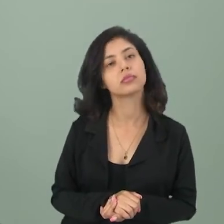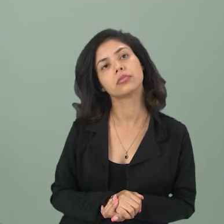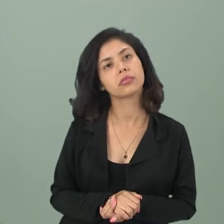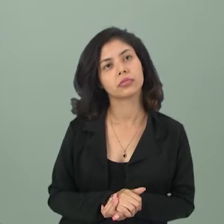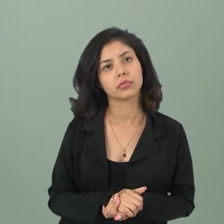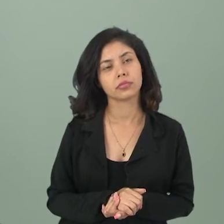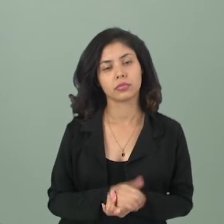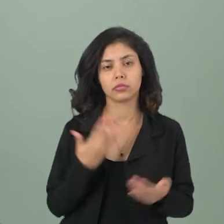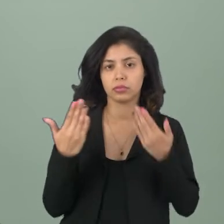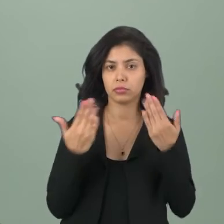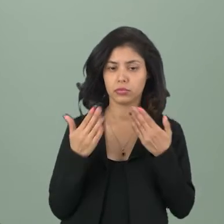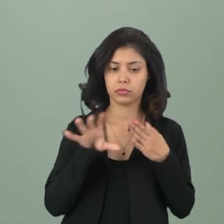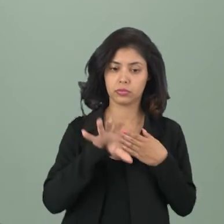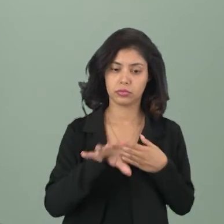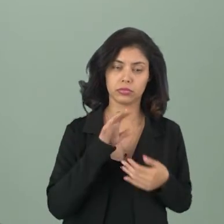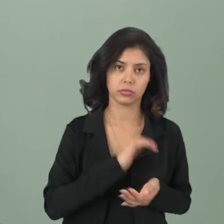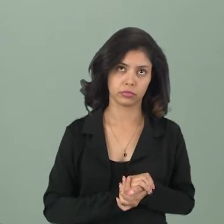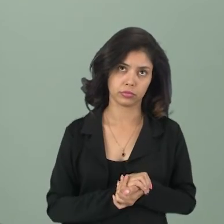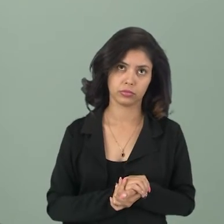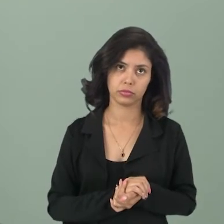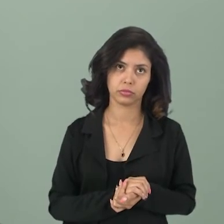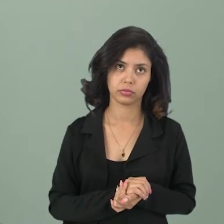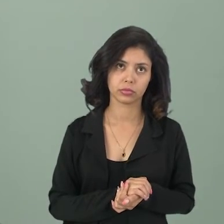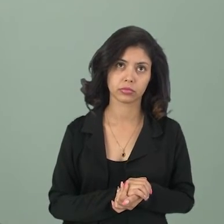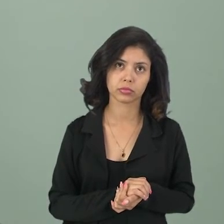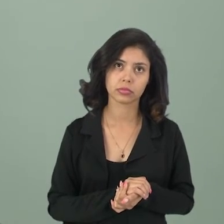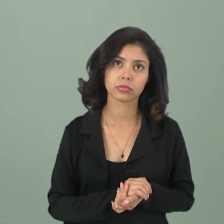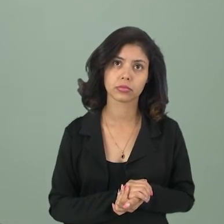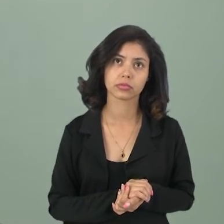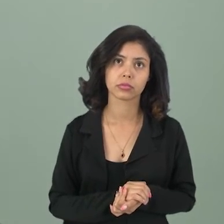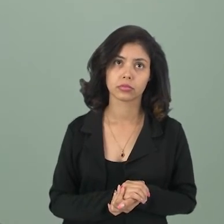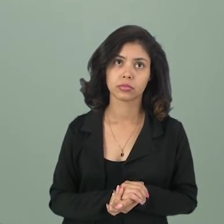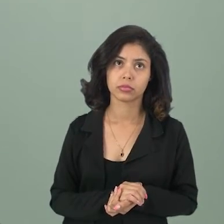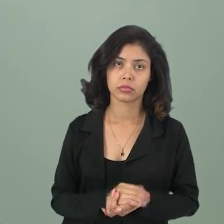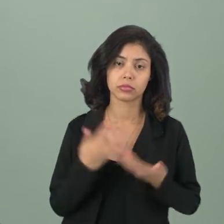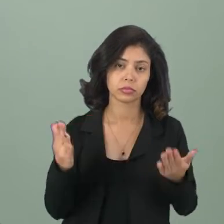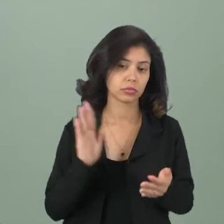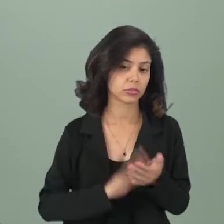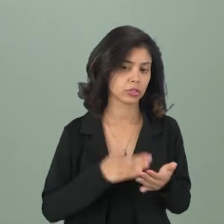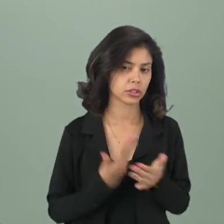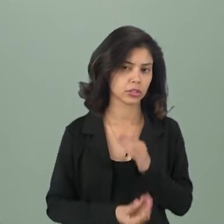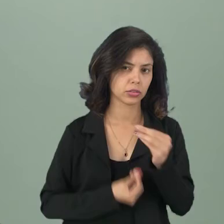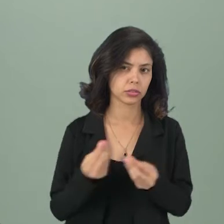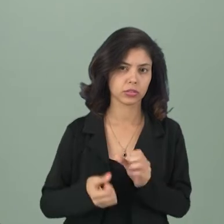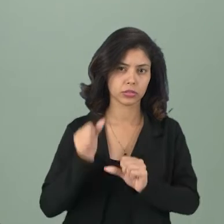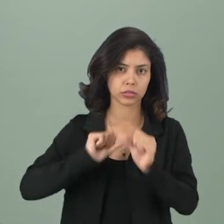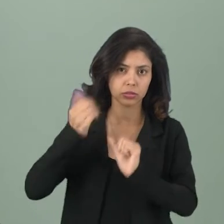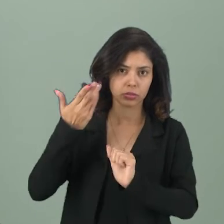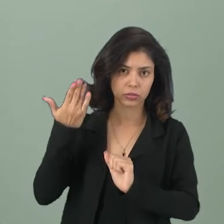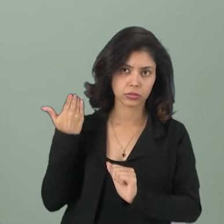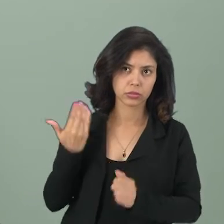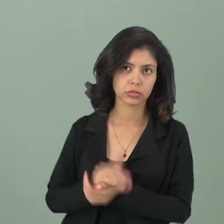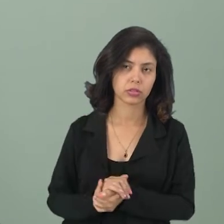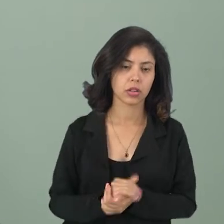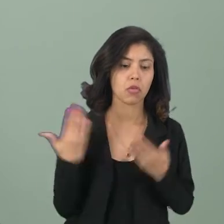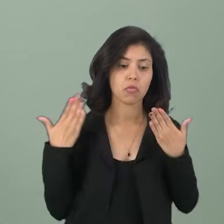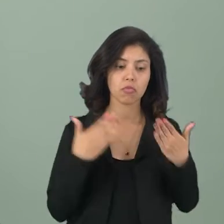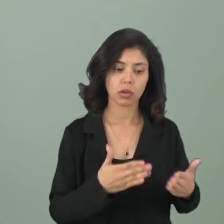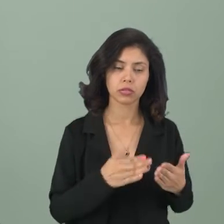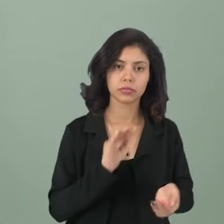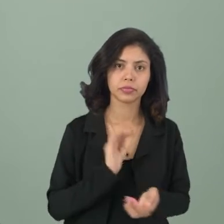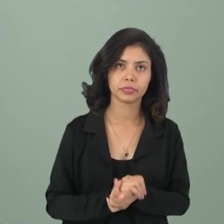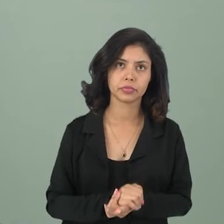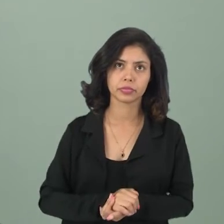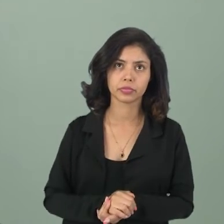é está relacionada é isso o grau de compreensão e a Interpretação posterior depende muito com o objetivo